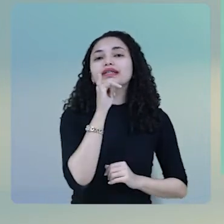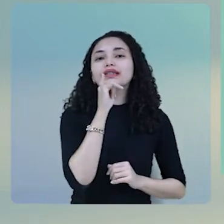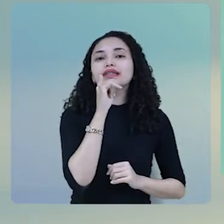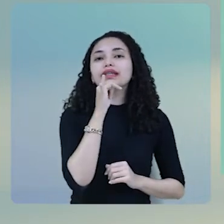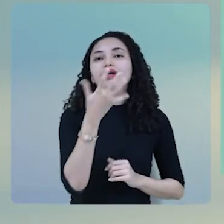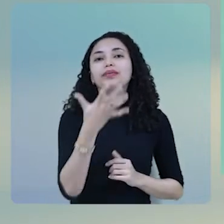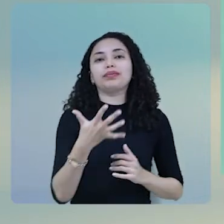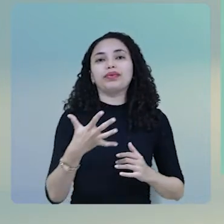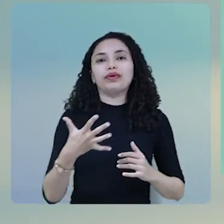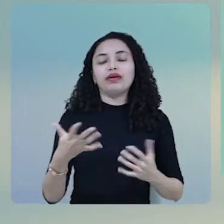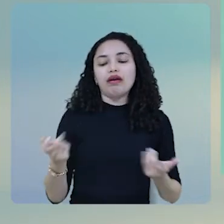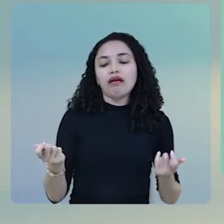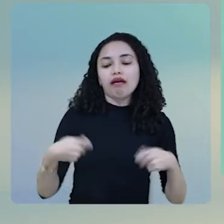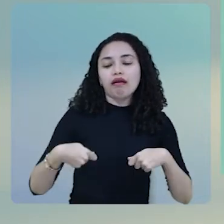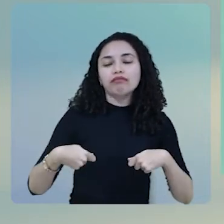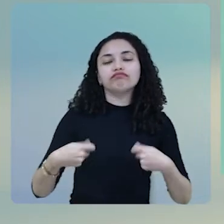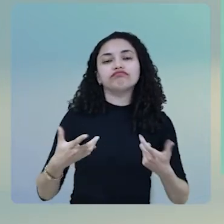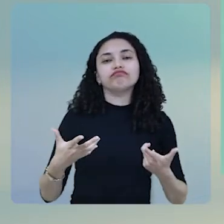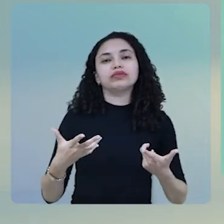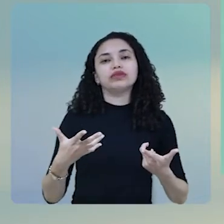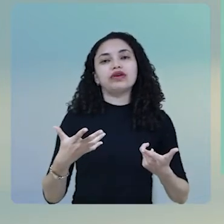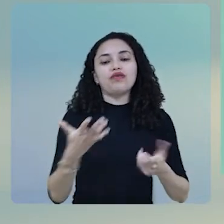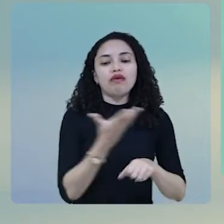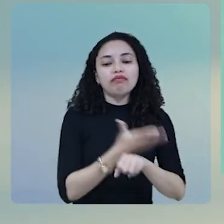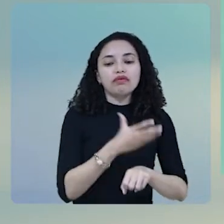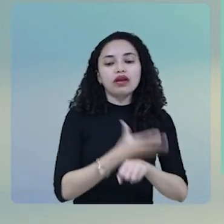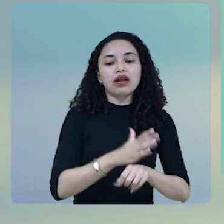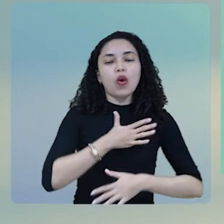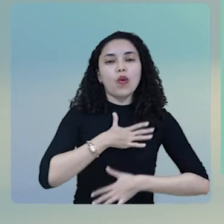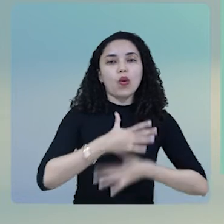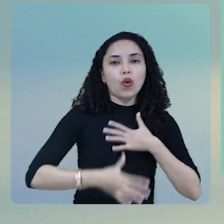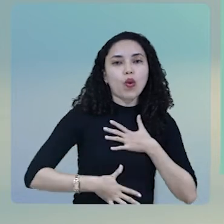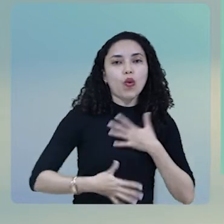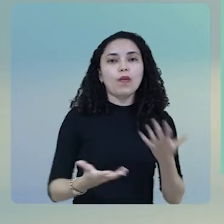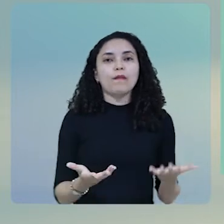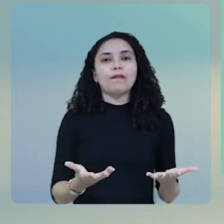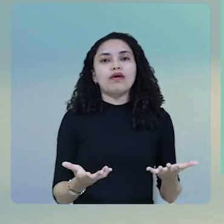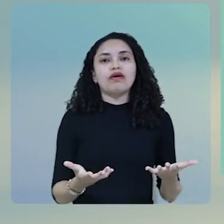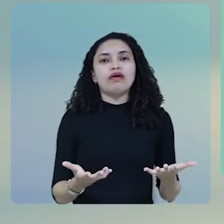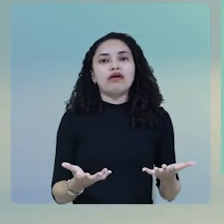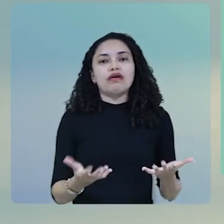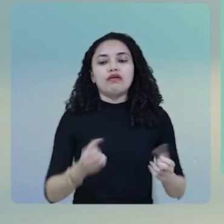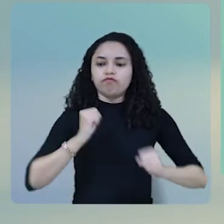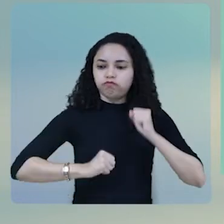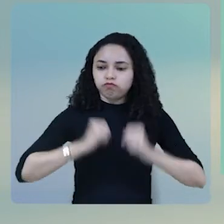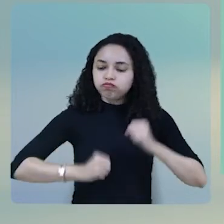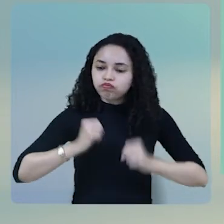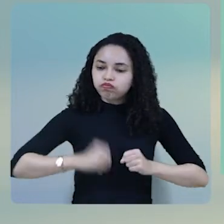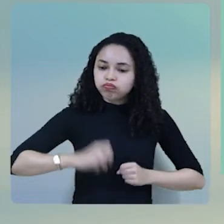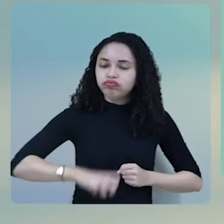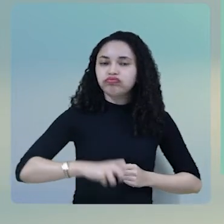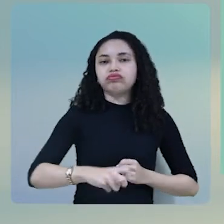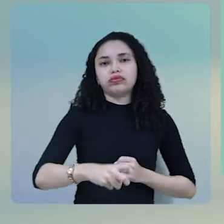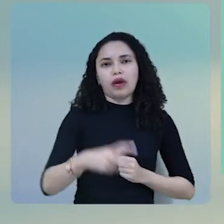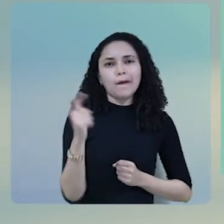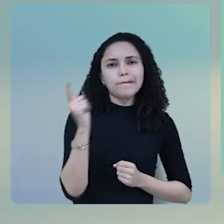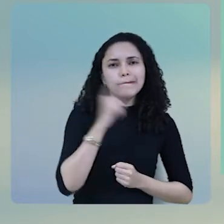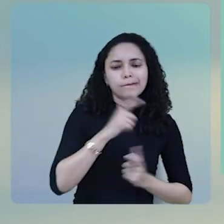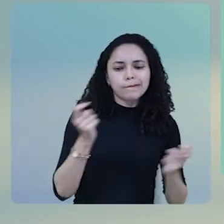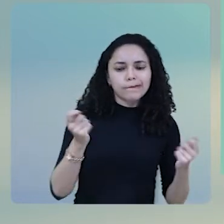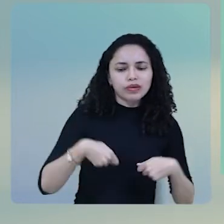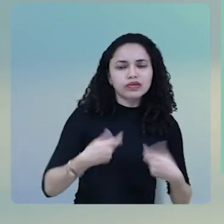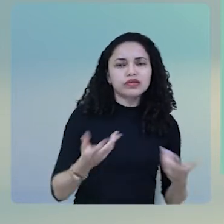O que podemos treinar no nosso corpo? Nós podemos melhorar nossa velocidade? Podemos melhorar